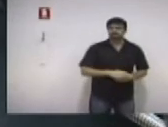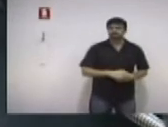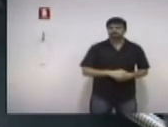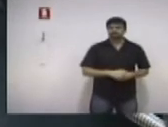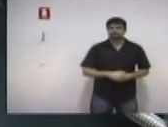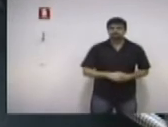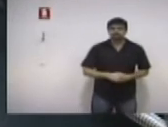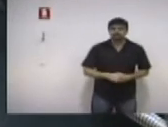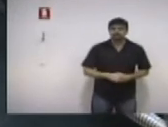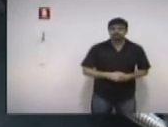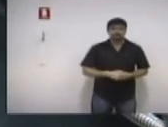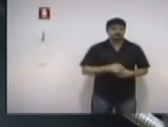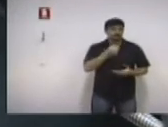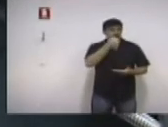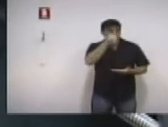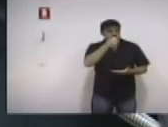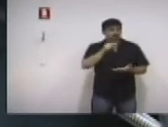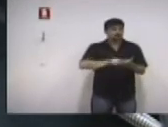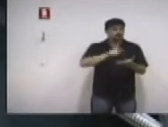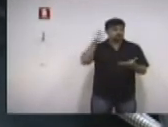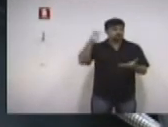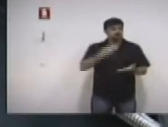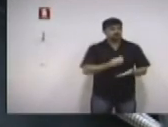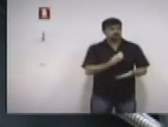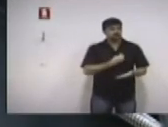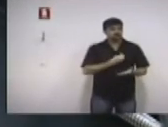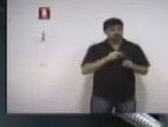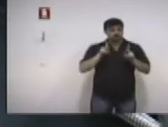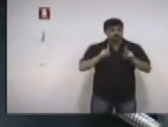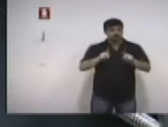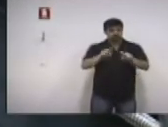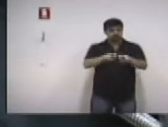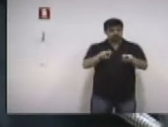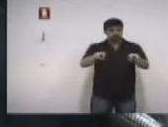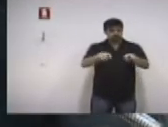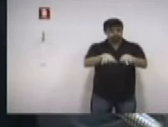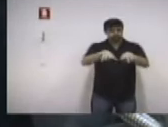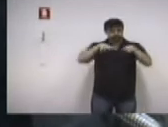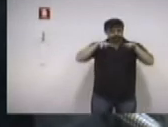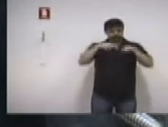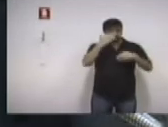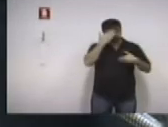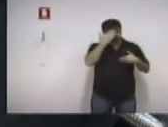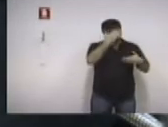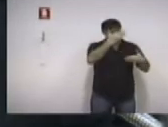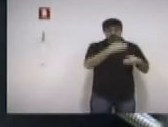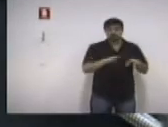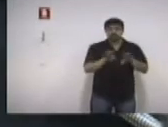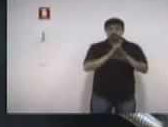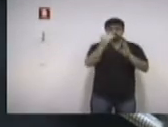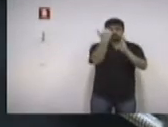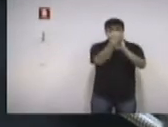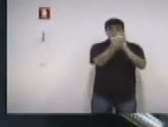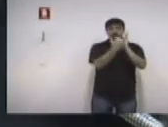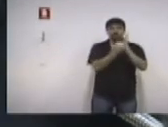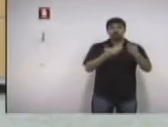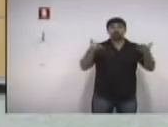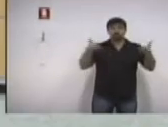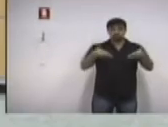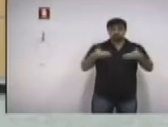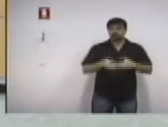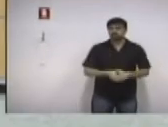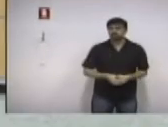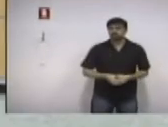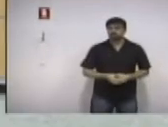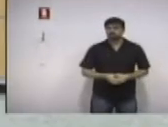Militar toda a imprensa que presente efeito toda a população aqui obrigado a todos Gostaríamos então a segunda parte ordem do